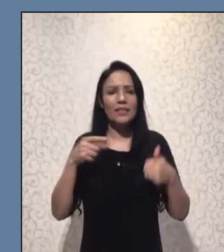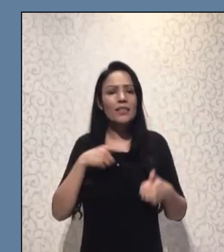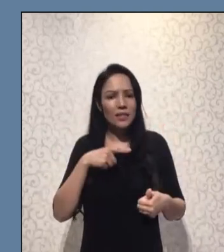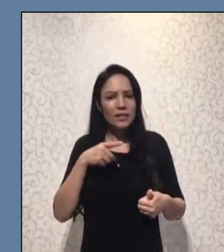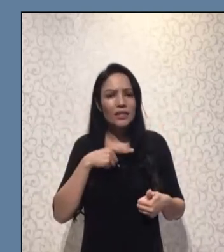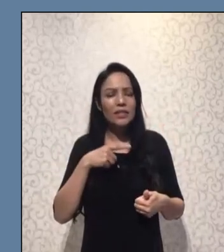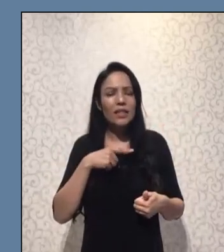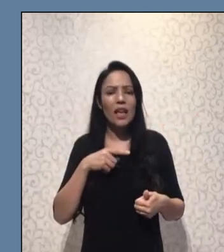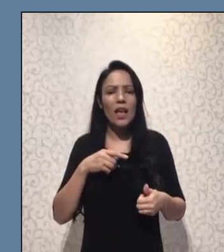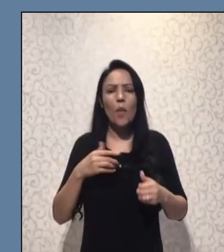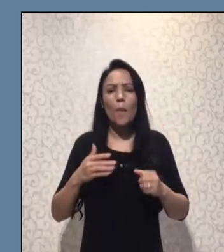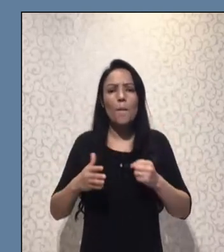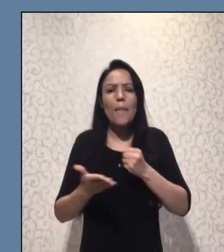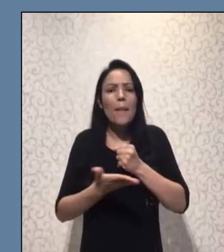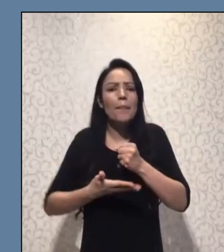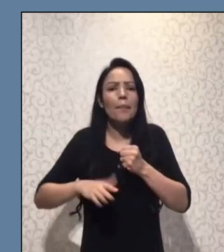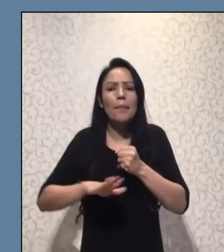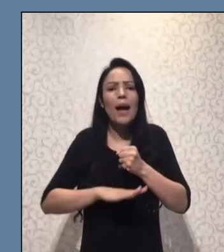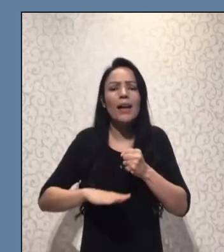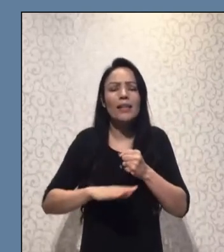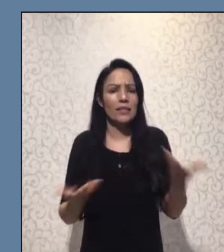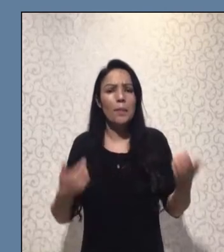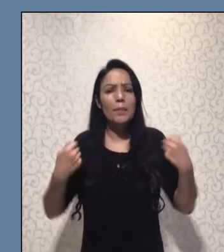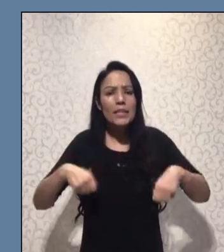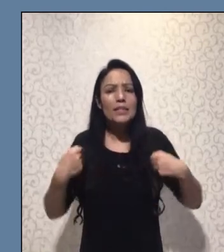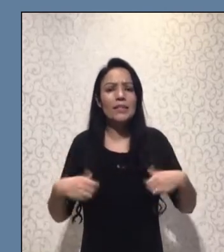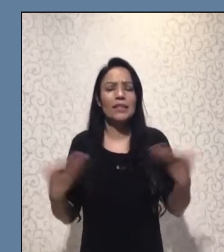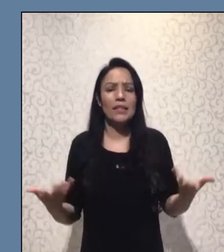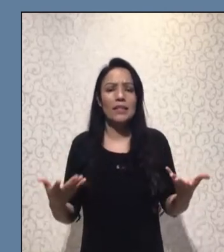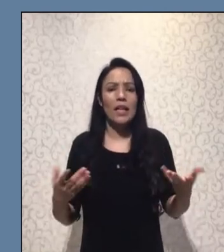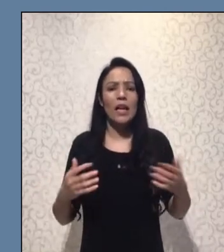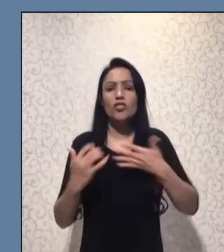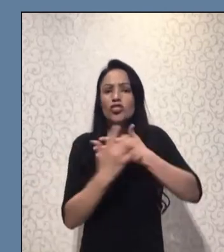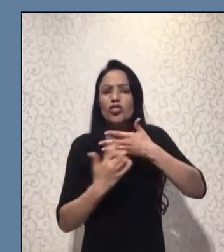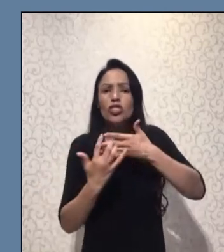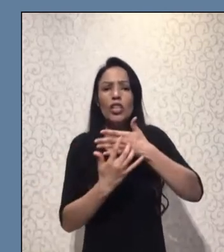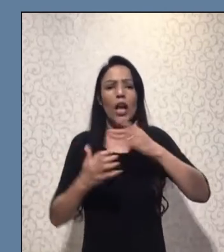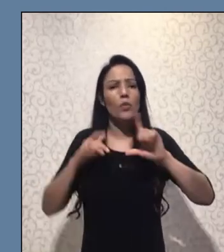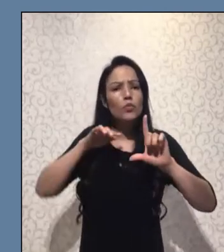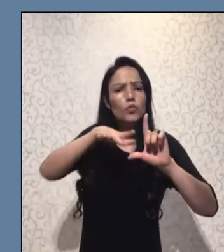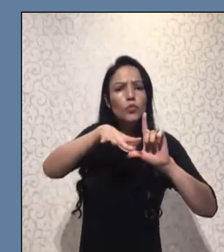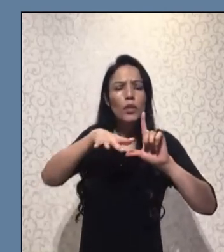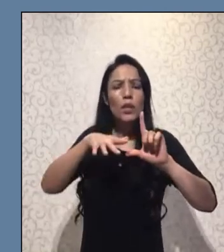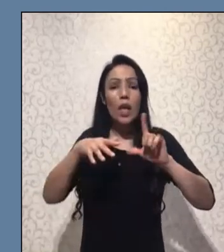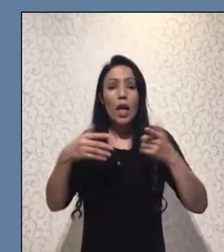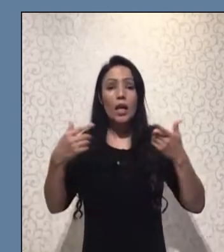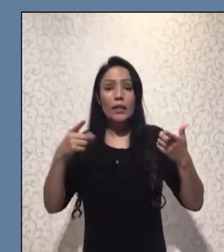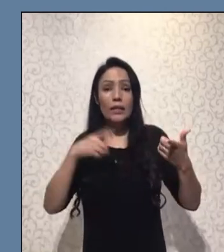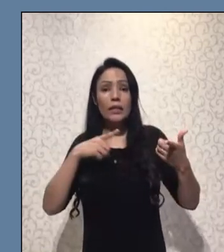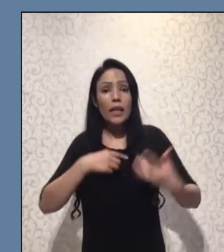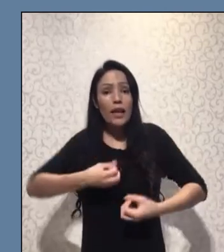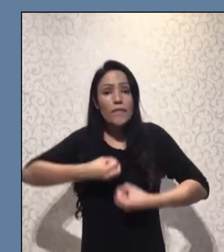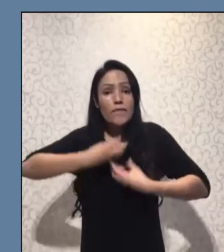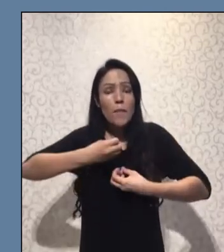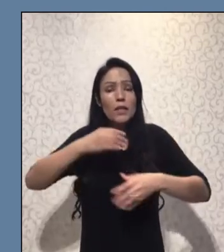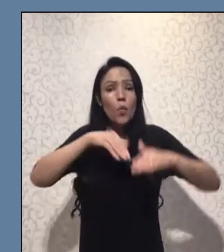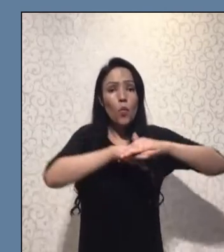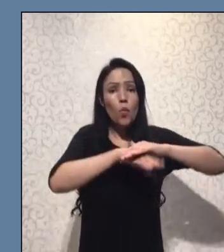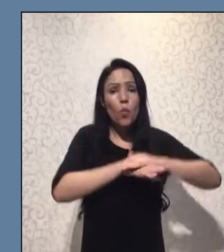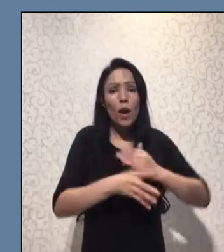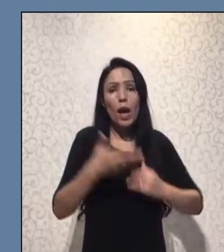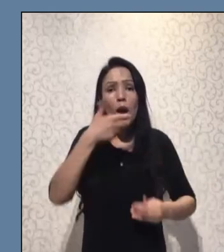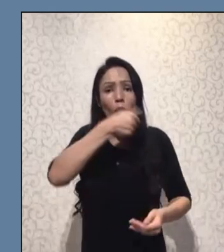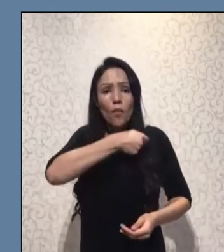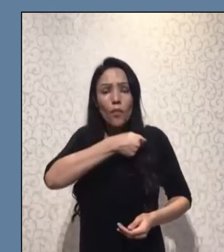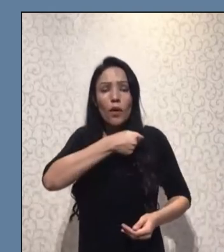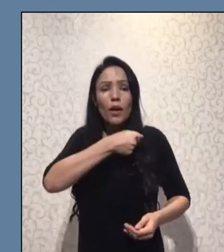na cultura digital, você precisa ter digitalizado lá atrás, ter feito banco de dados, da mesma maneira, Para promover a inclusão,